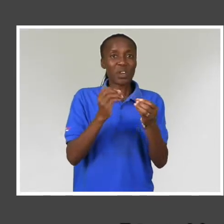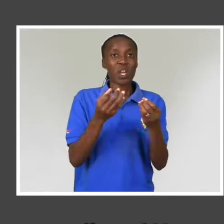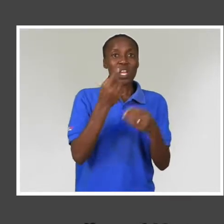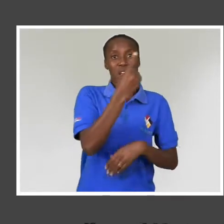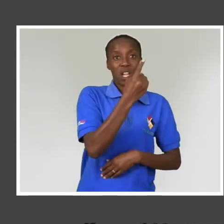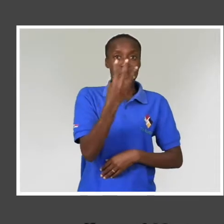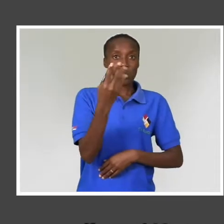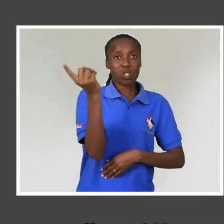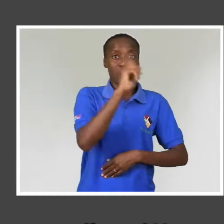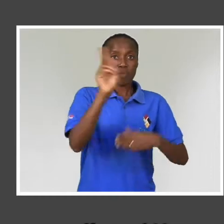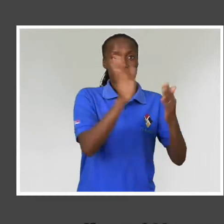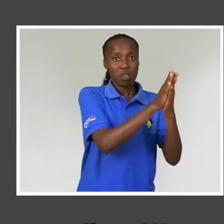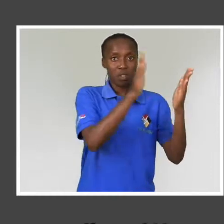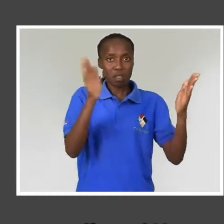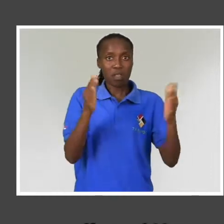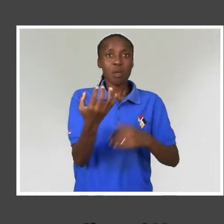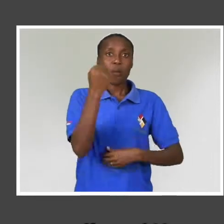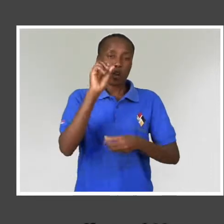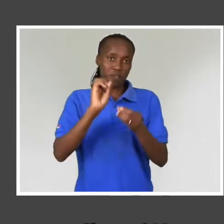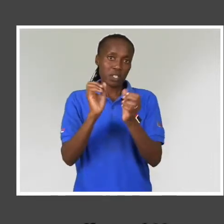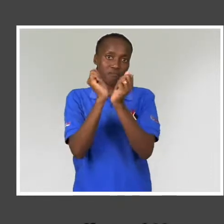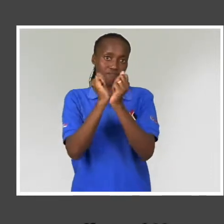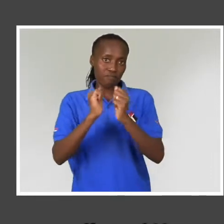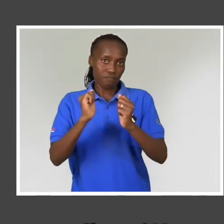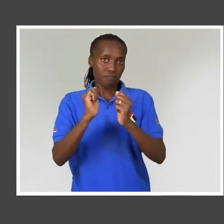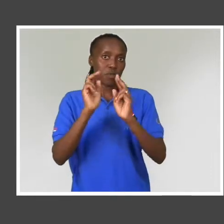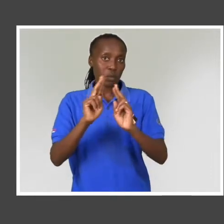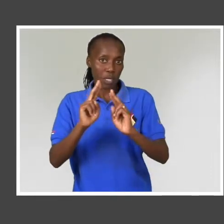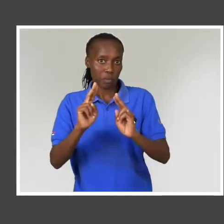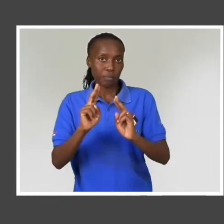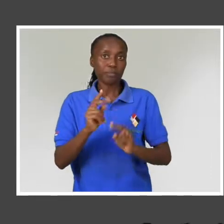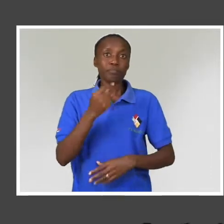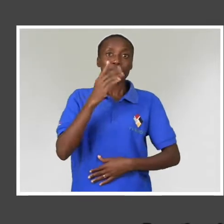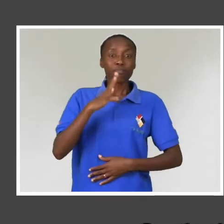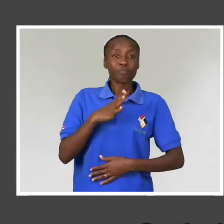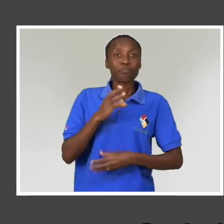Já cumpri 14 meses, significa que tenho direito de dar a metade da pena.